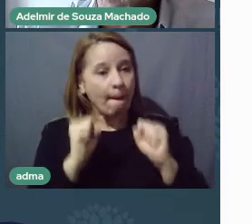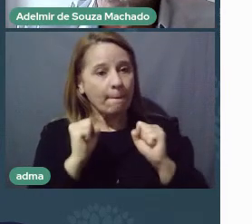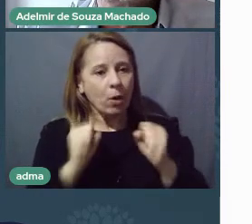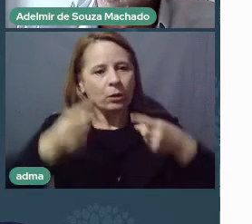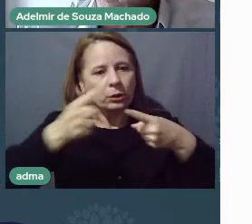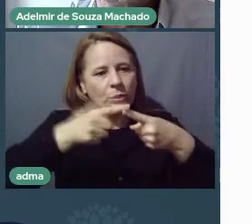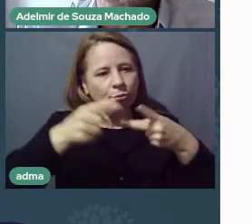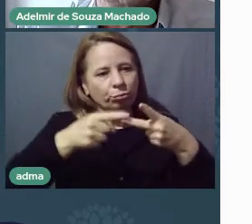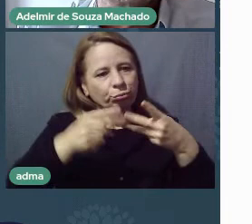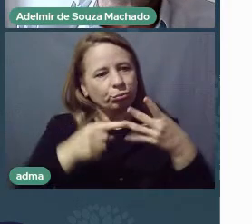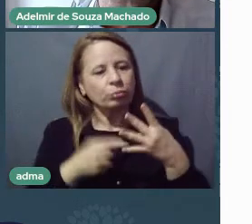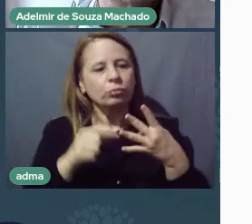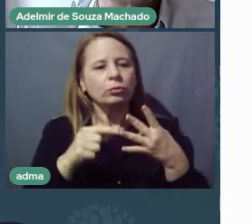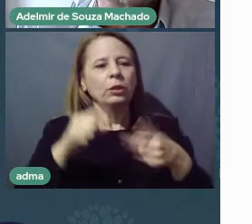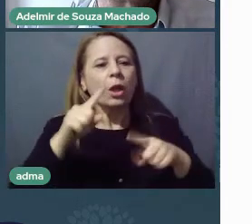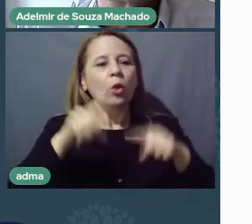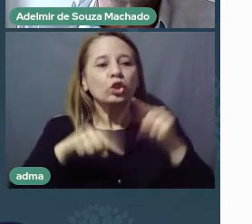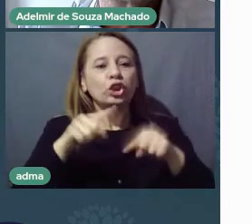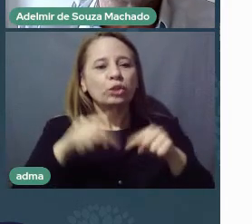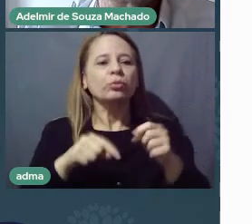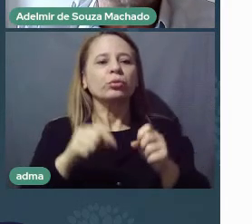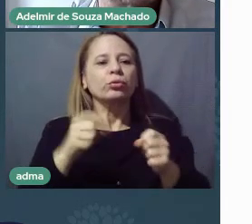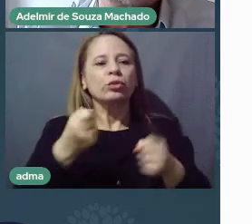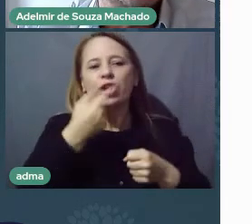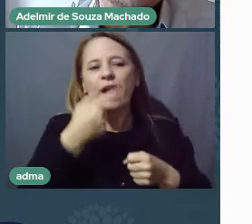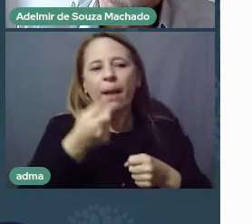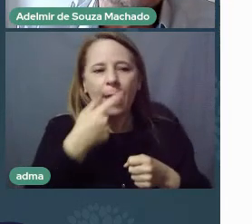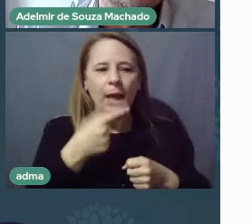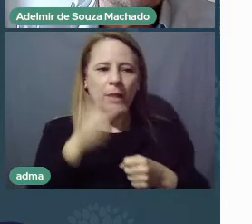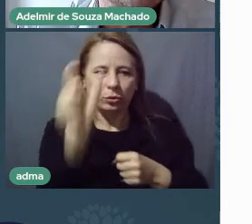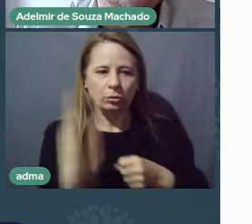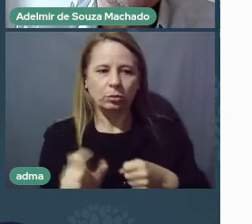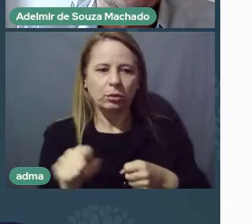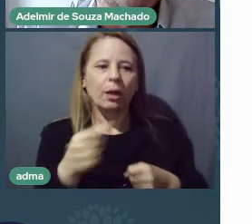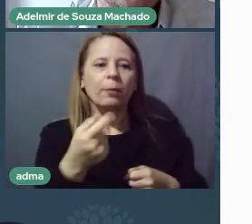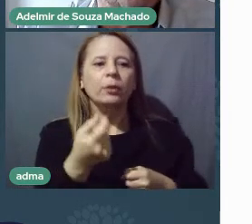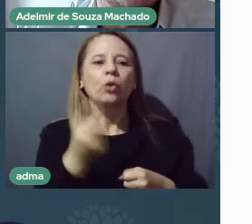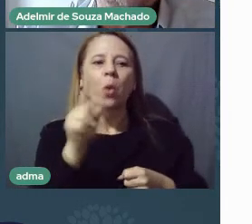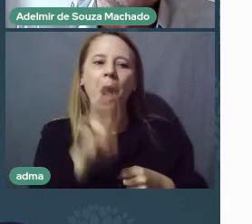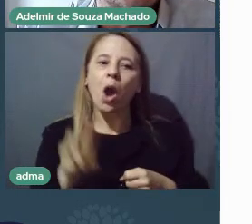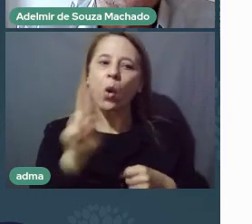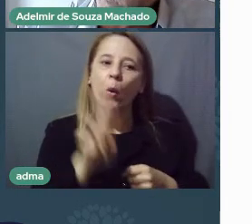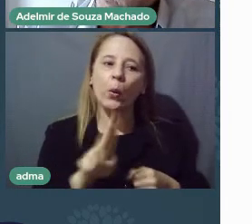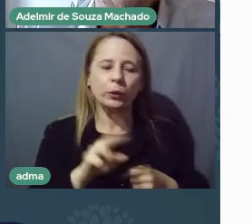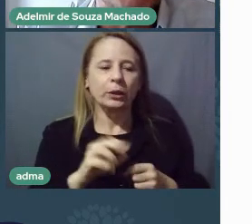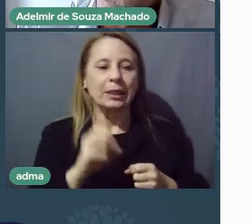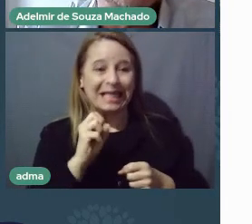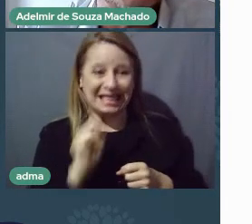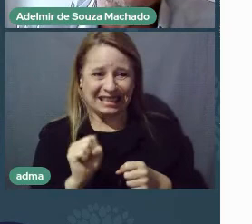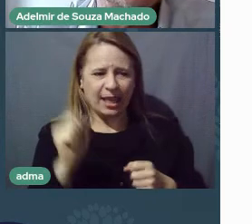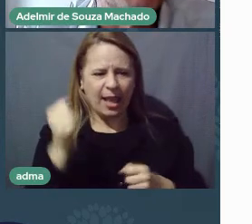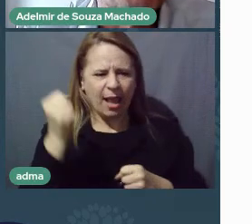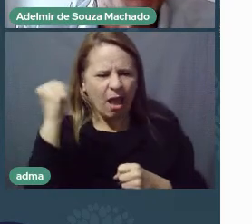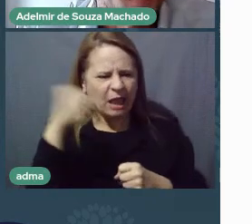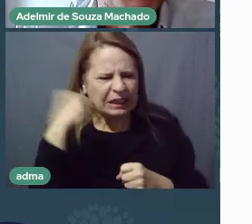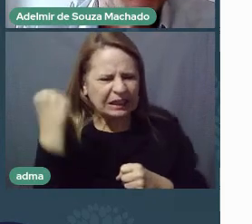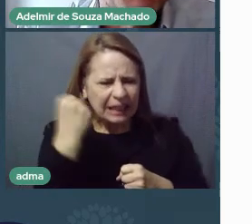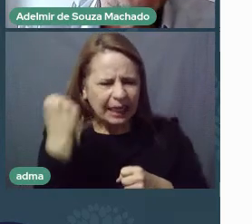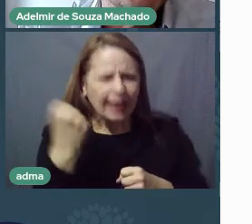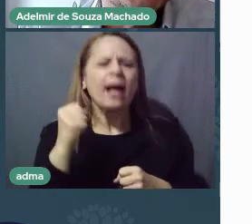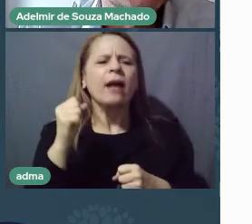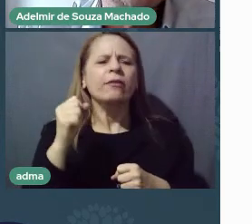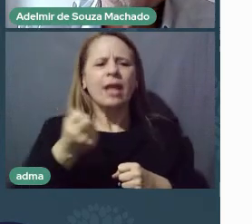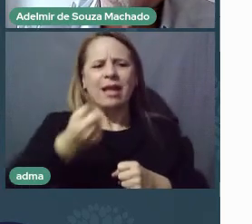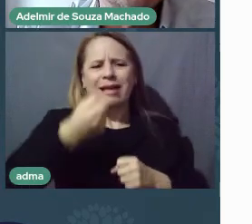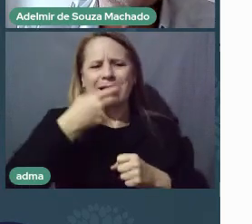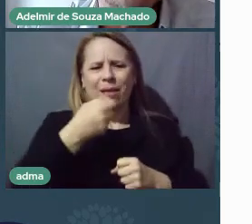acordo com o tipo de medicação que esses pacientes utilizam. Observe que quanto mais grave, mais medicação, e